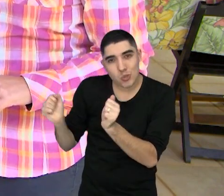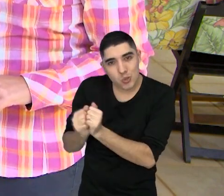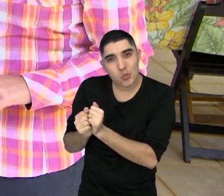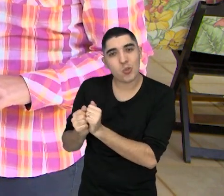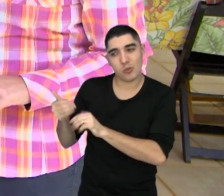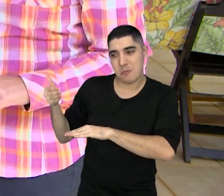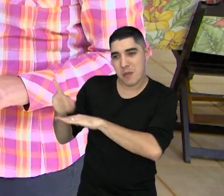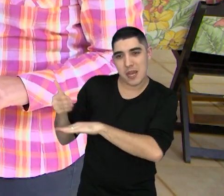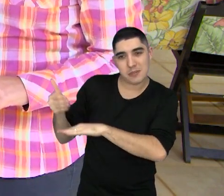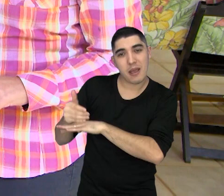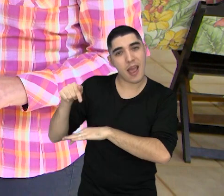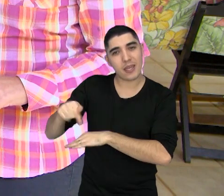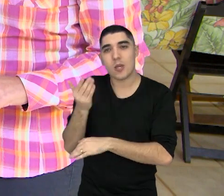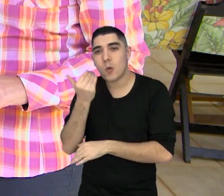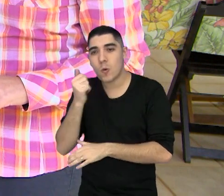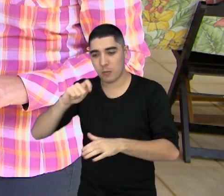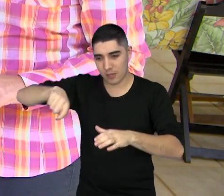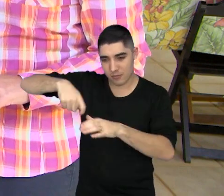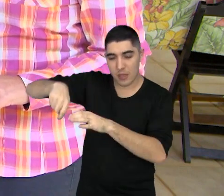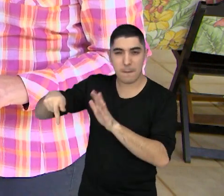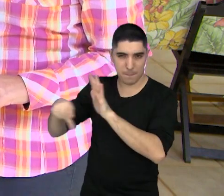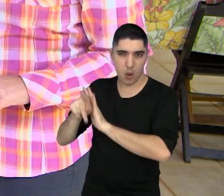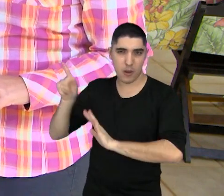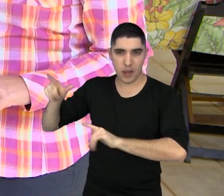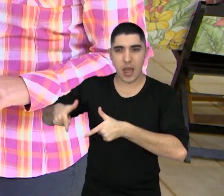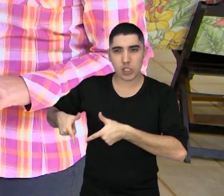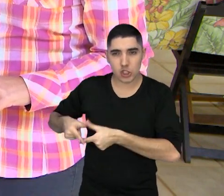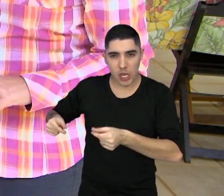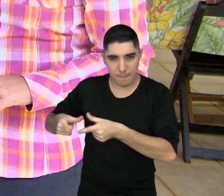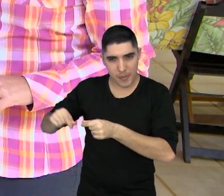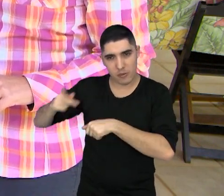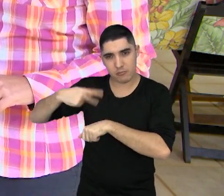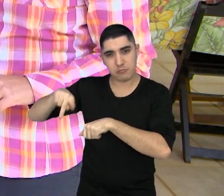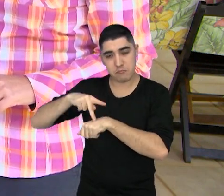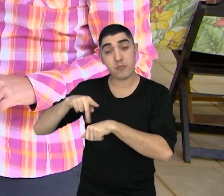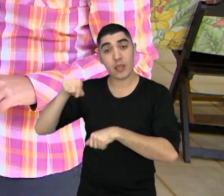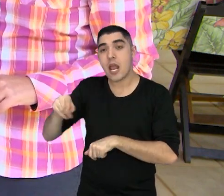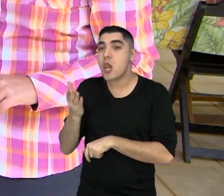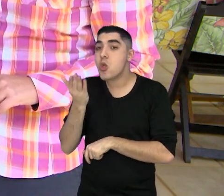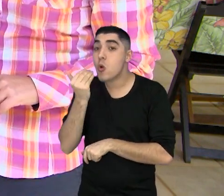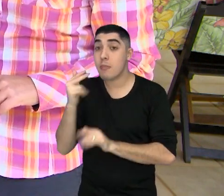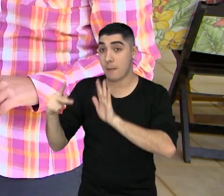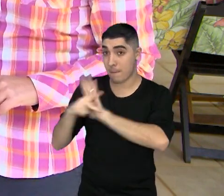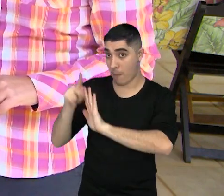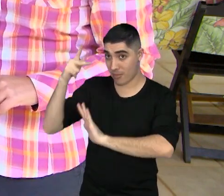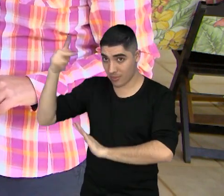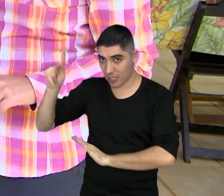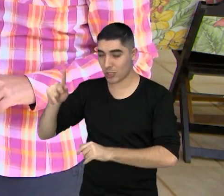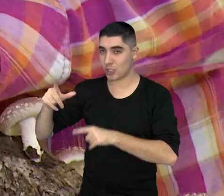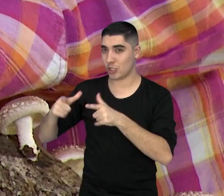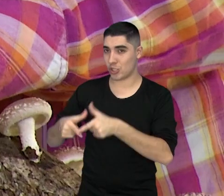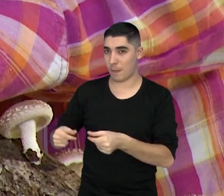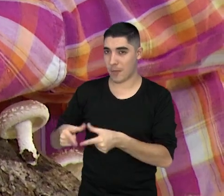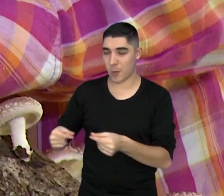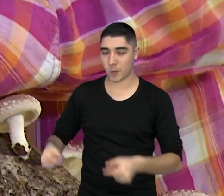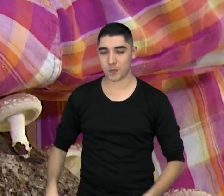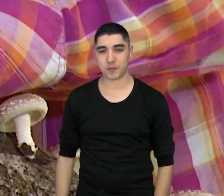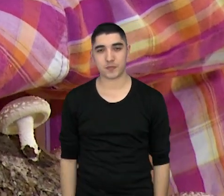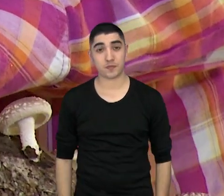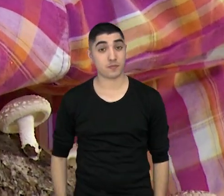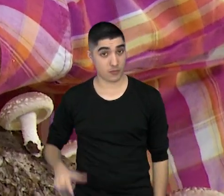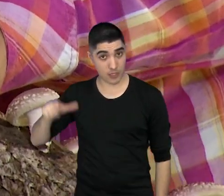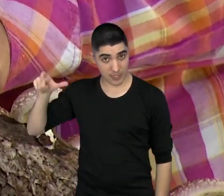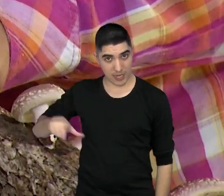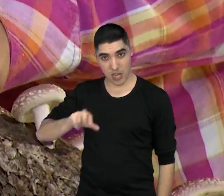participando dessa culinária japonesa, que a gente vai fazer o ramen, né, que é um prato típico japonês.